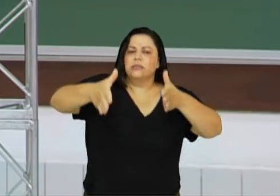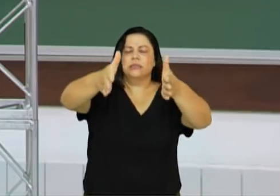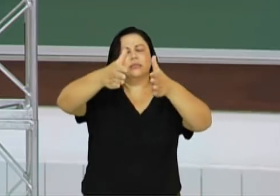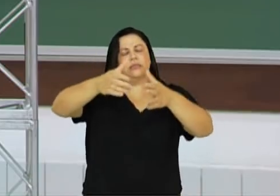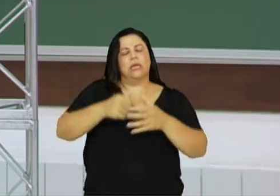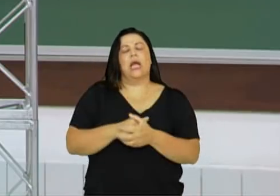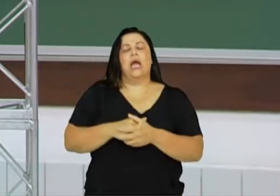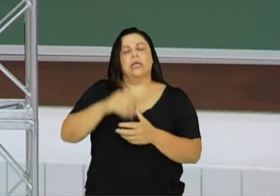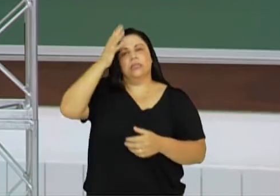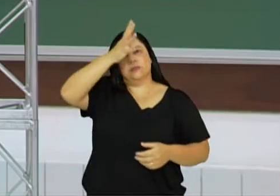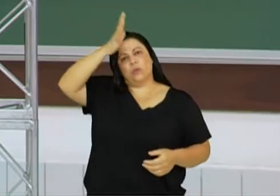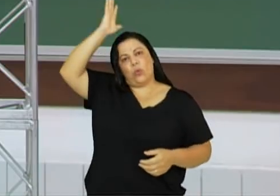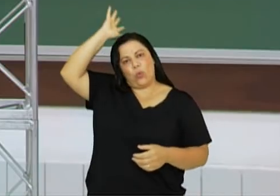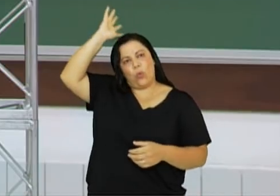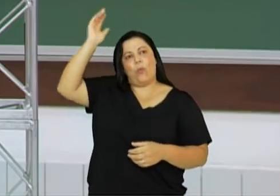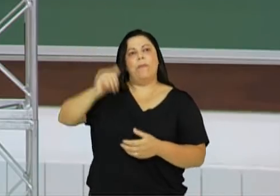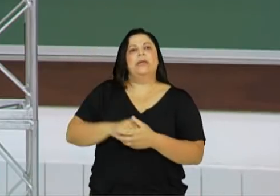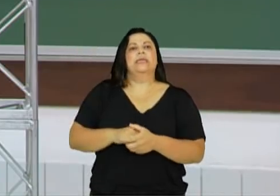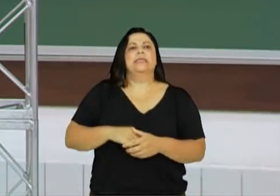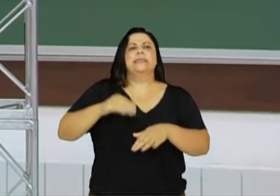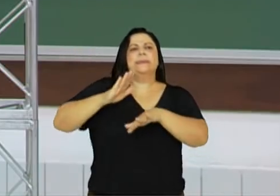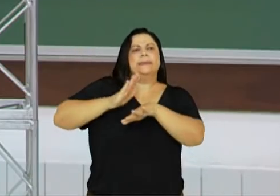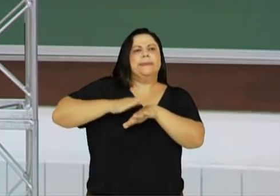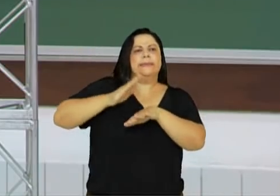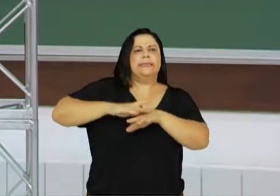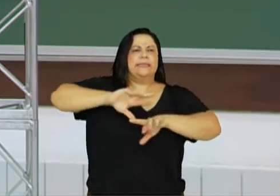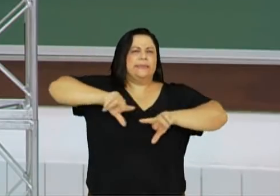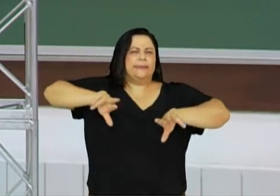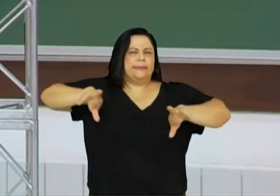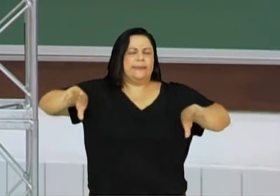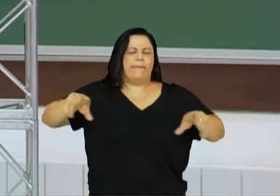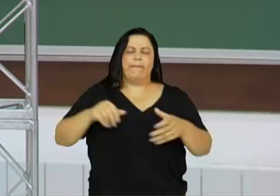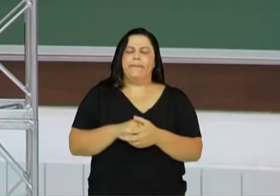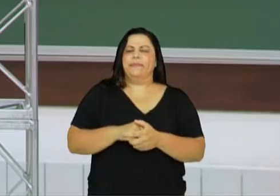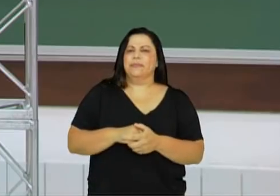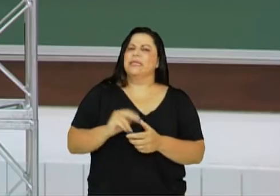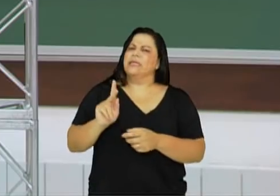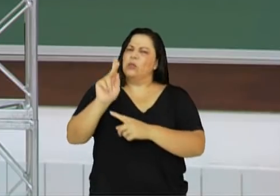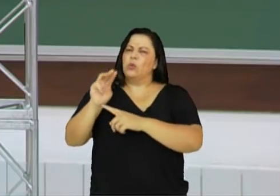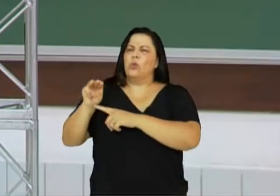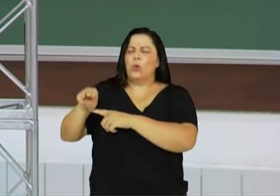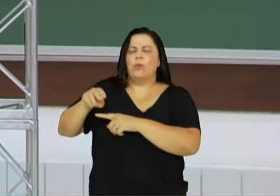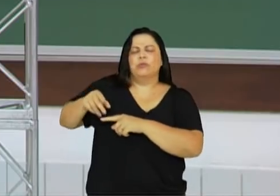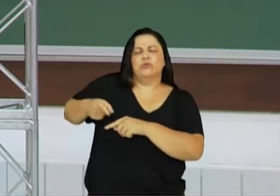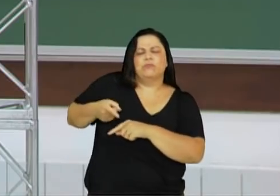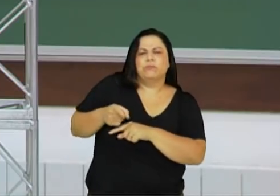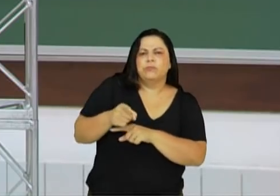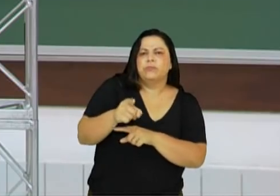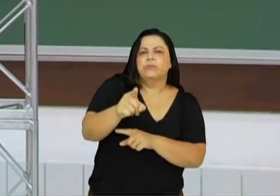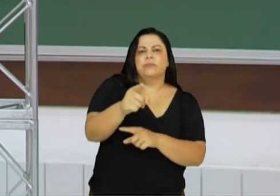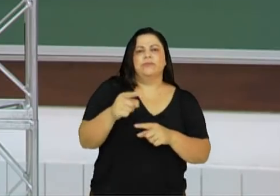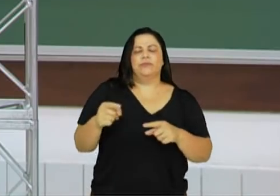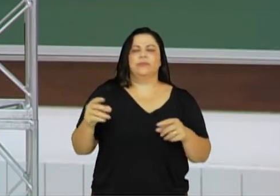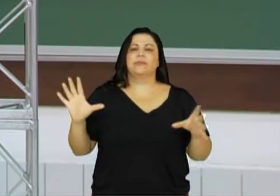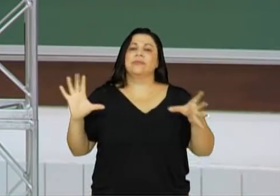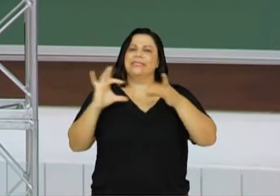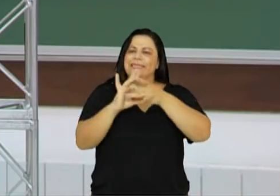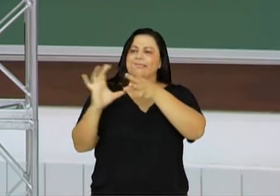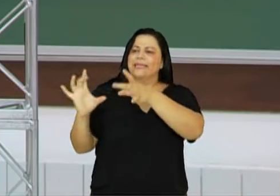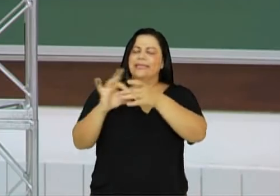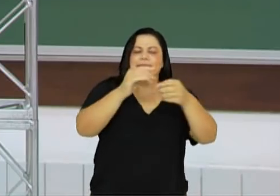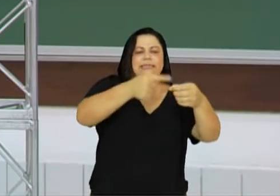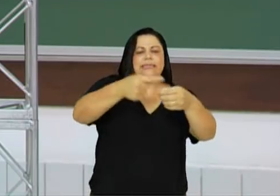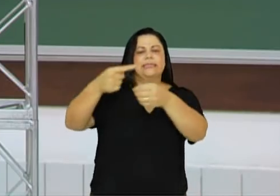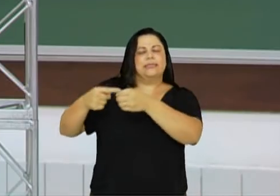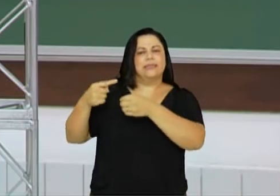mais de 80 mil quilômetros de estrada ligando diversas cidades de Roma, né, diversas localidades de Roma e do Império